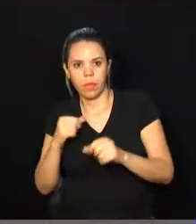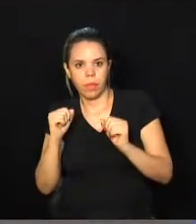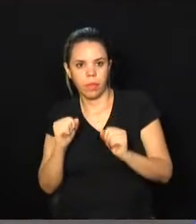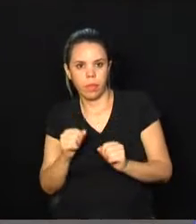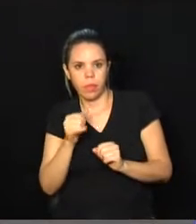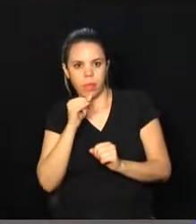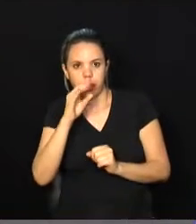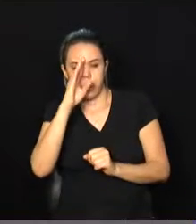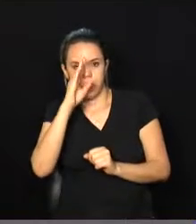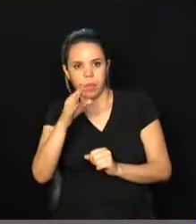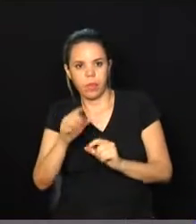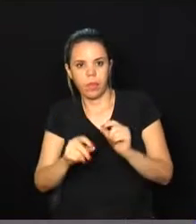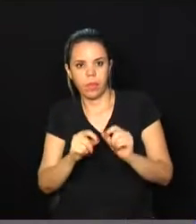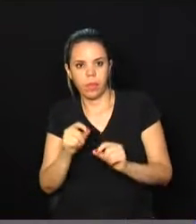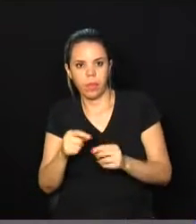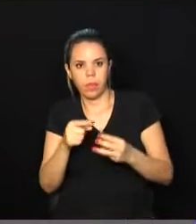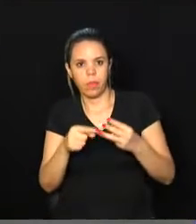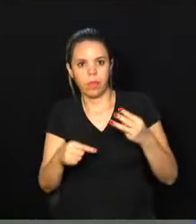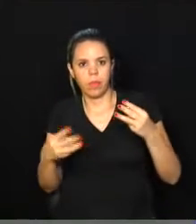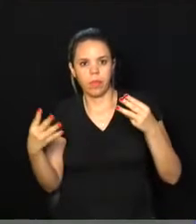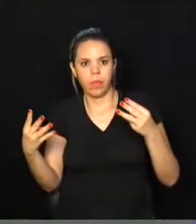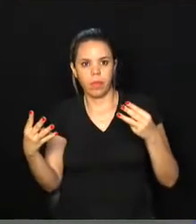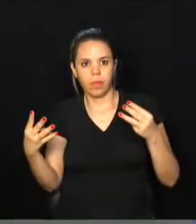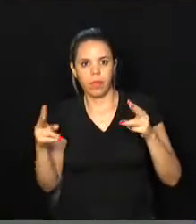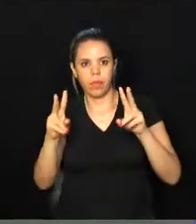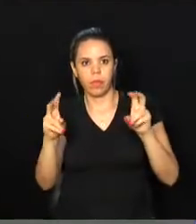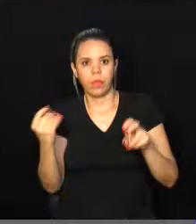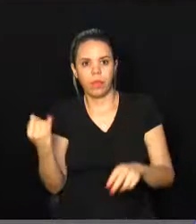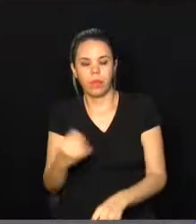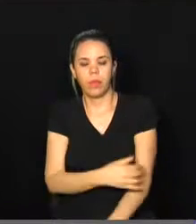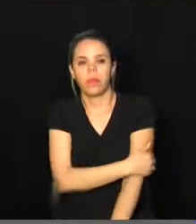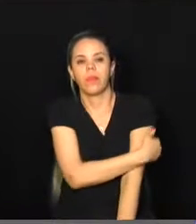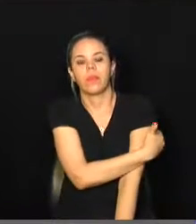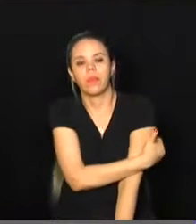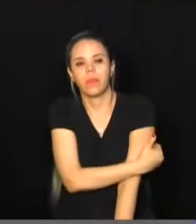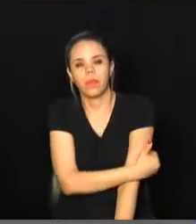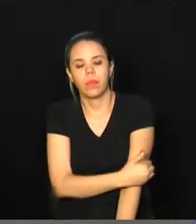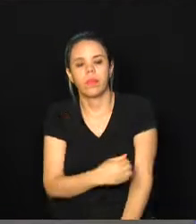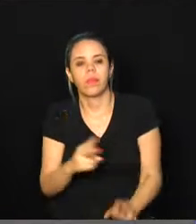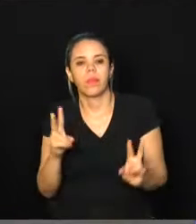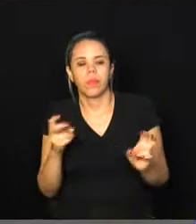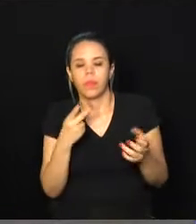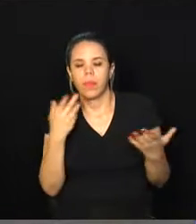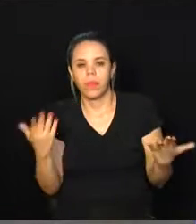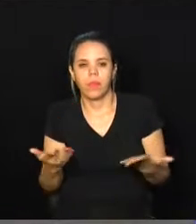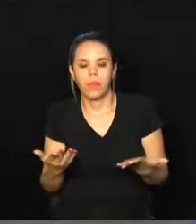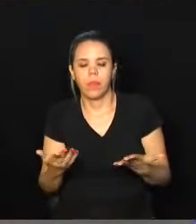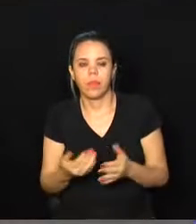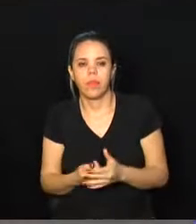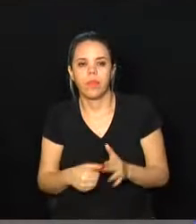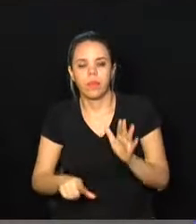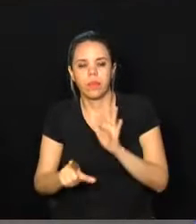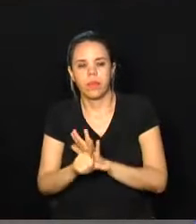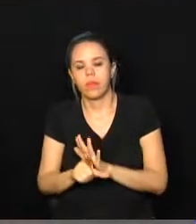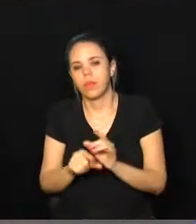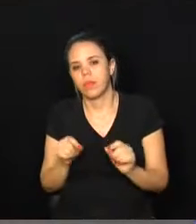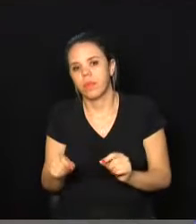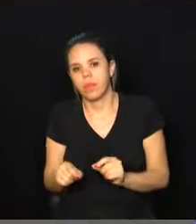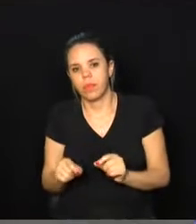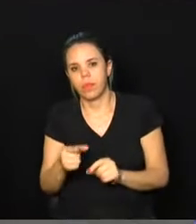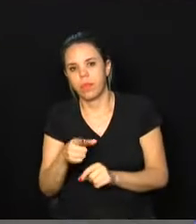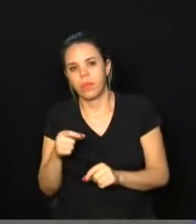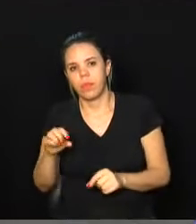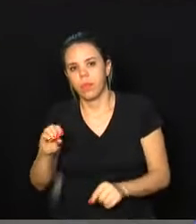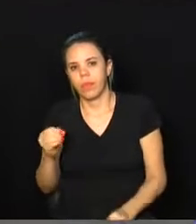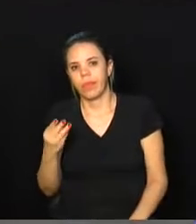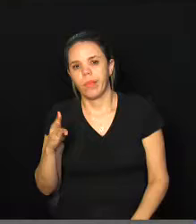destacar 3 ou 4 temas aí muito importantes que nós estamos tratando. Uma é a lei do